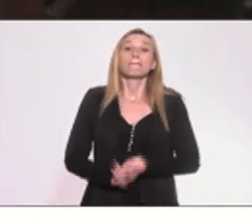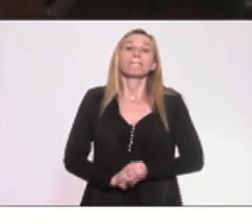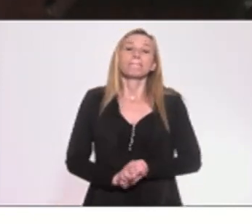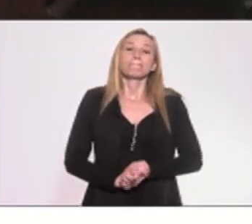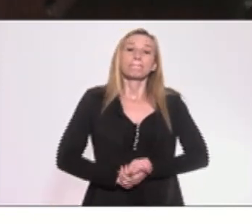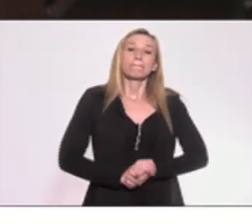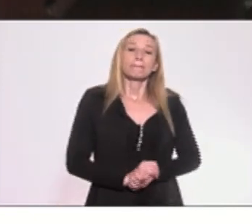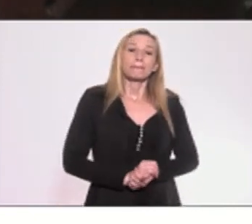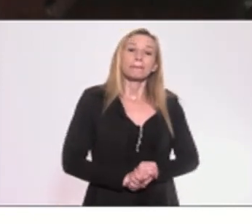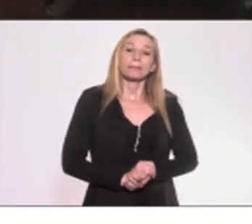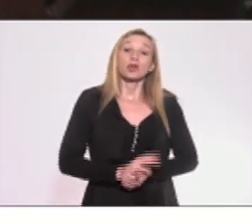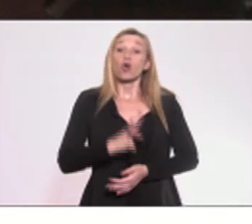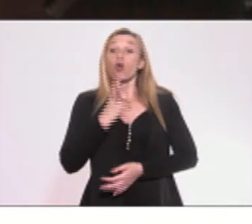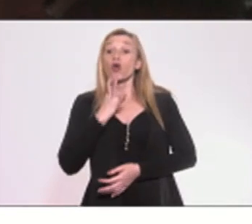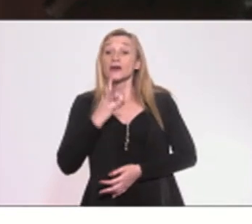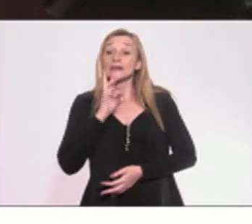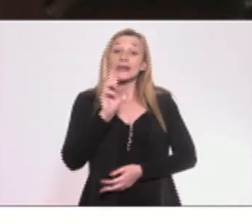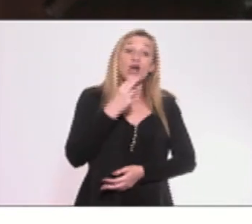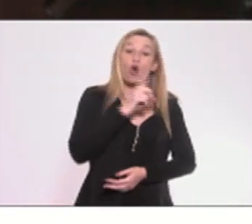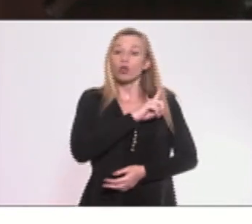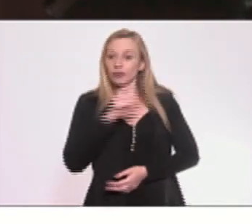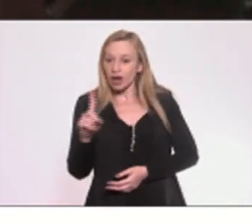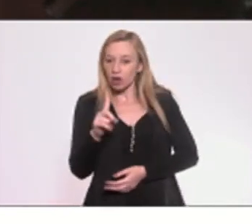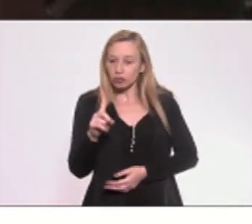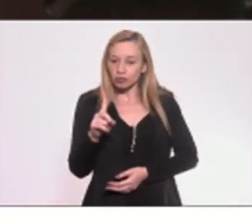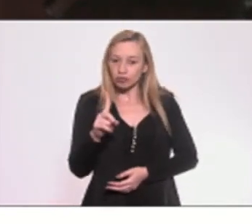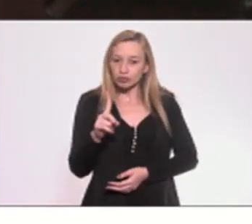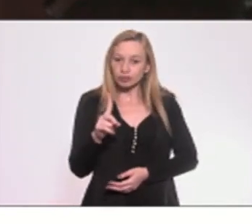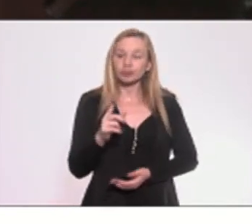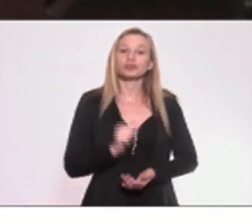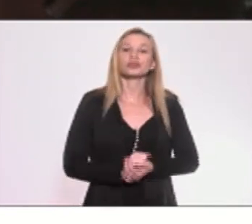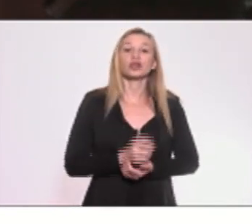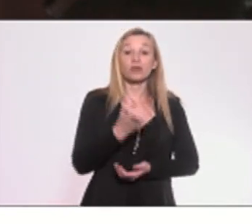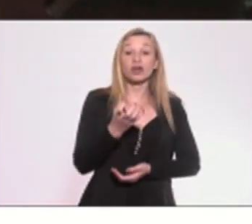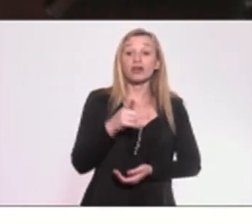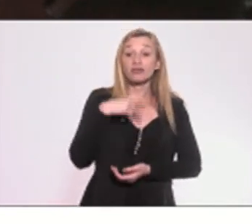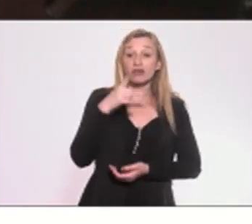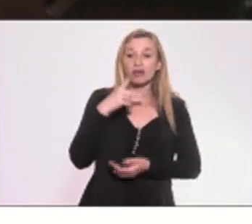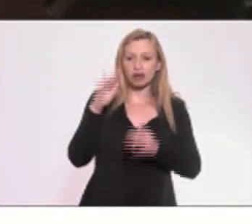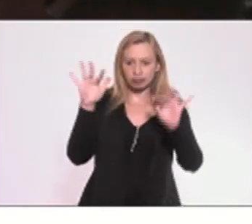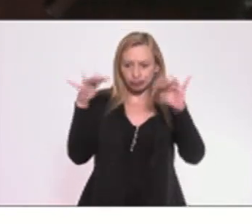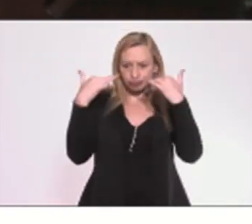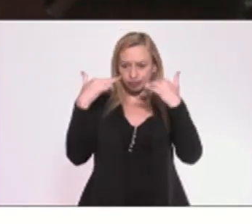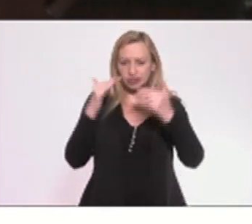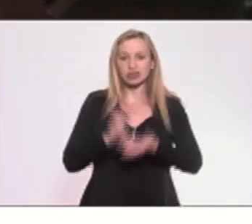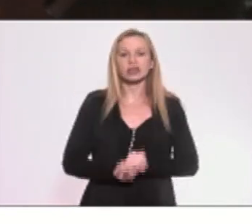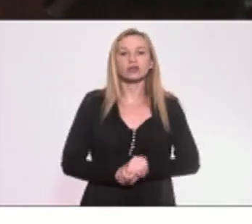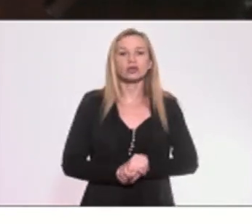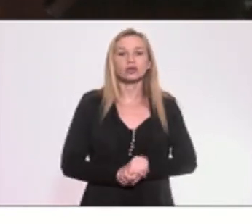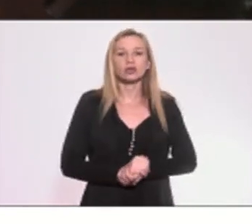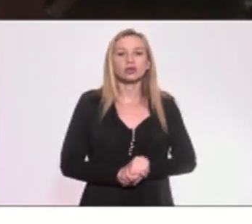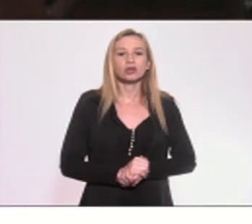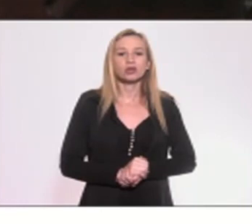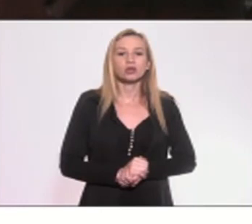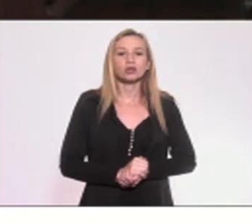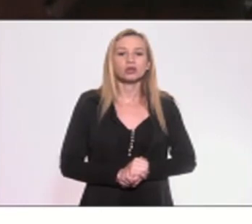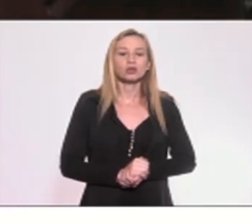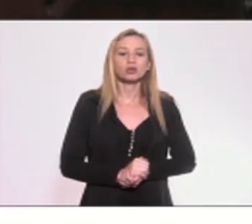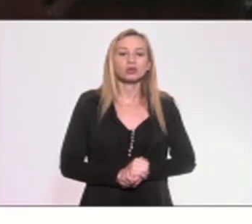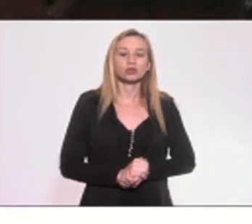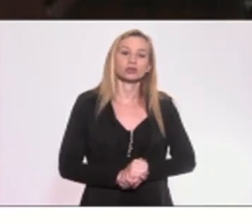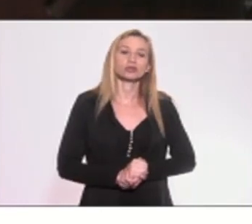acima de conhecer ou não, eu quero clamar a atenção dos senhores que a gente não tem que entrar em